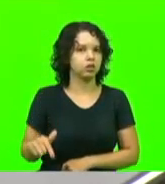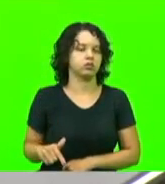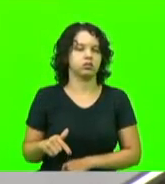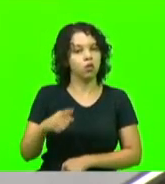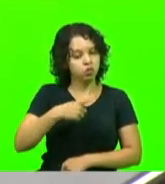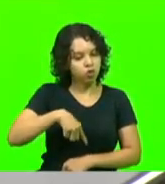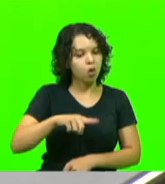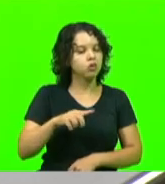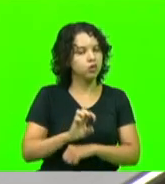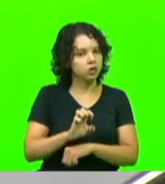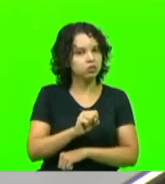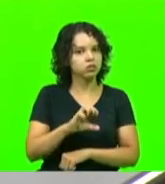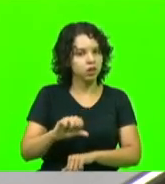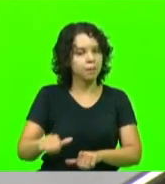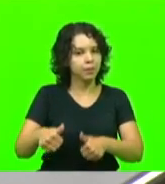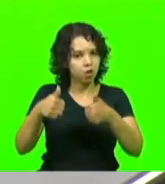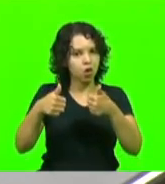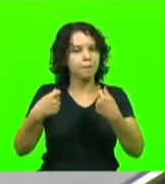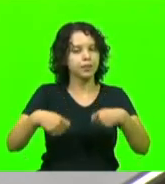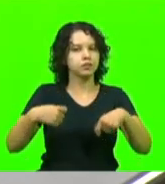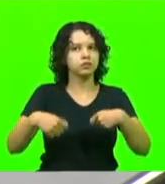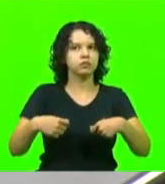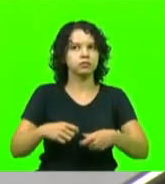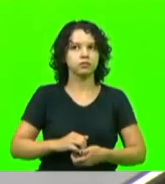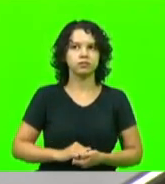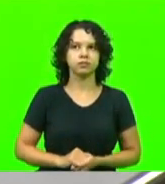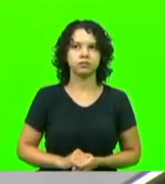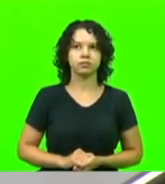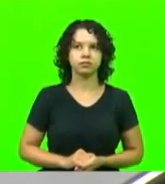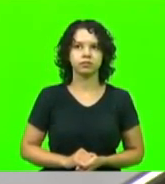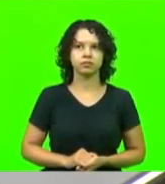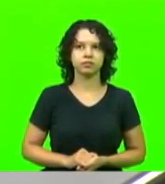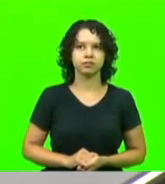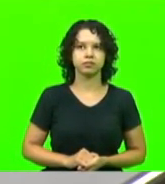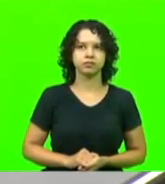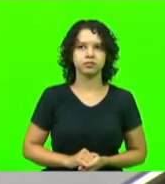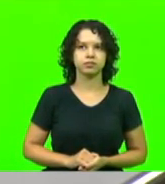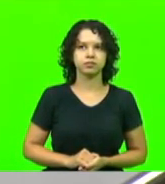de Santa Catarina. Concedo a parte aí, deputado.